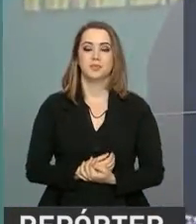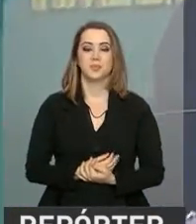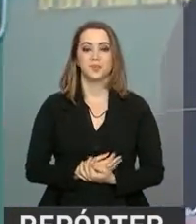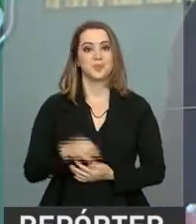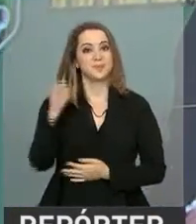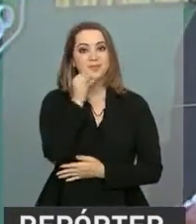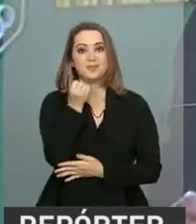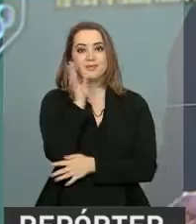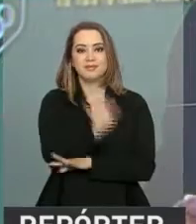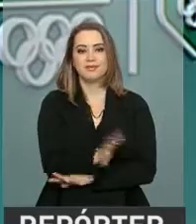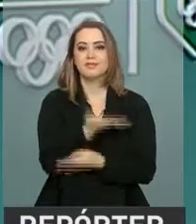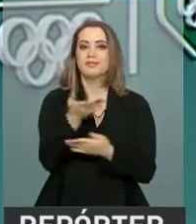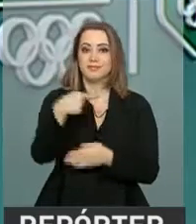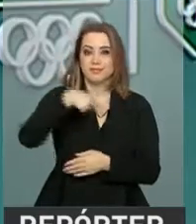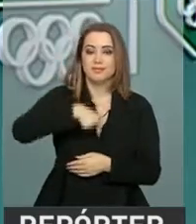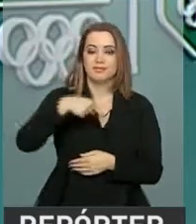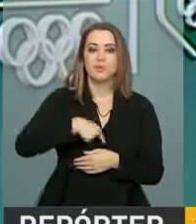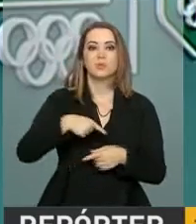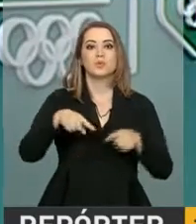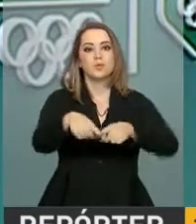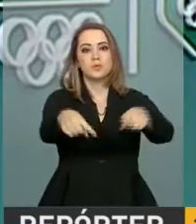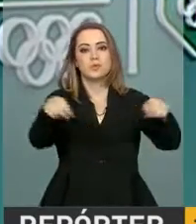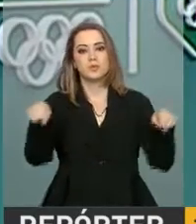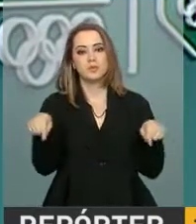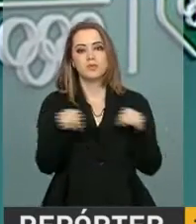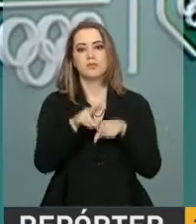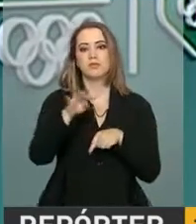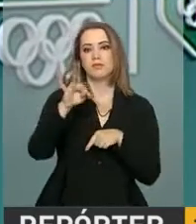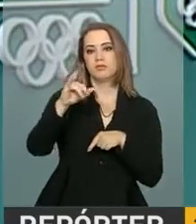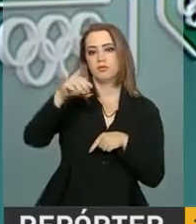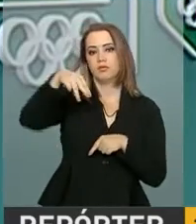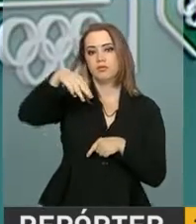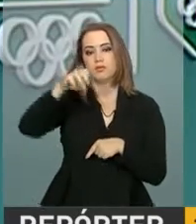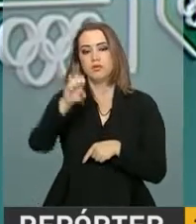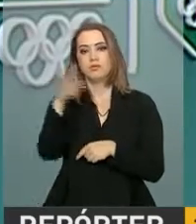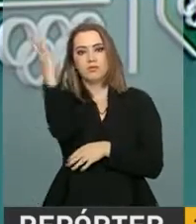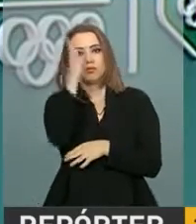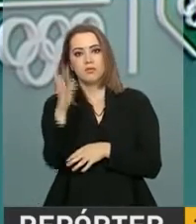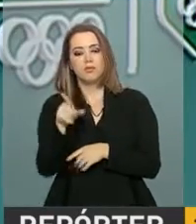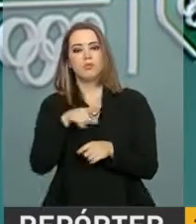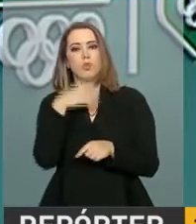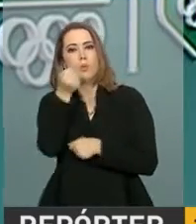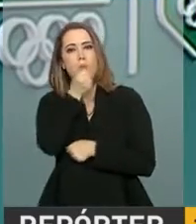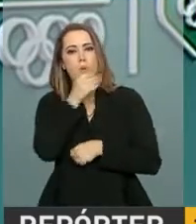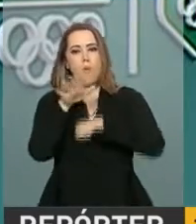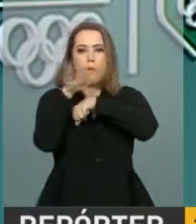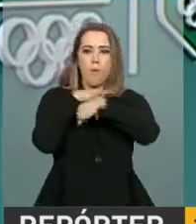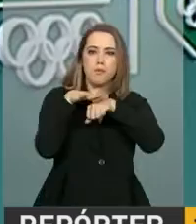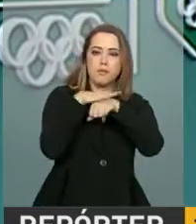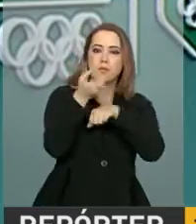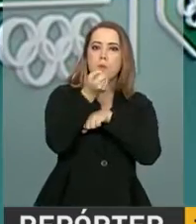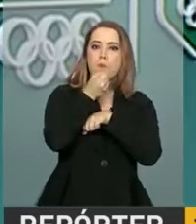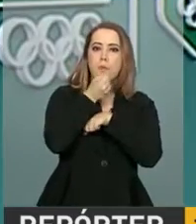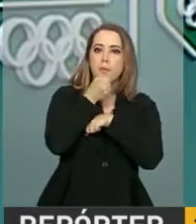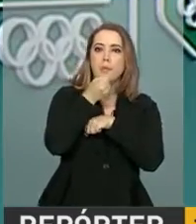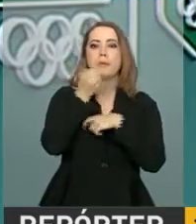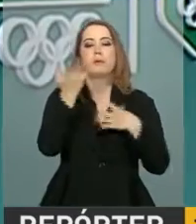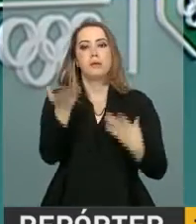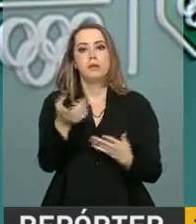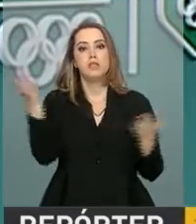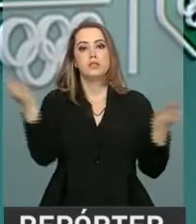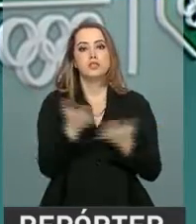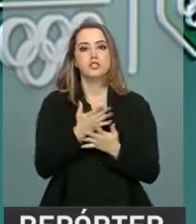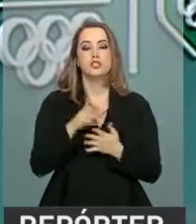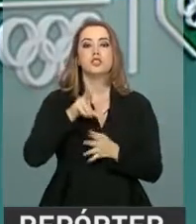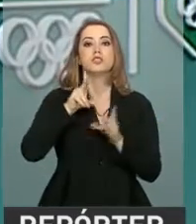Boa tarde, Leandro. Eu estou aqui no espaço Time Brasil, onde os atletas brasileiros costumam conversar com os jornalistas e hoje foi dia de estrelas